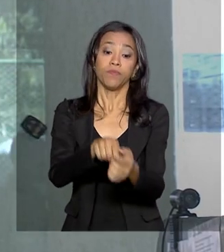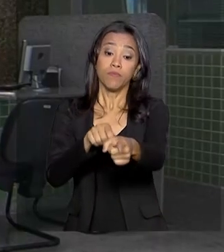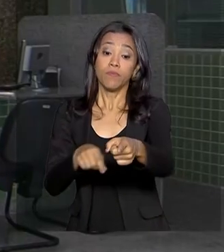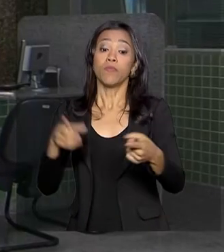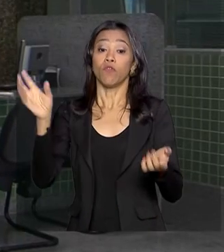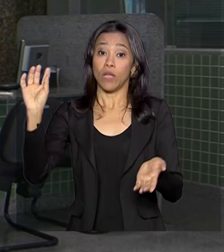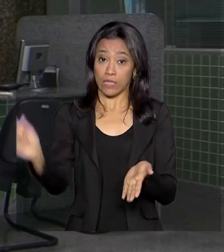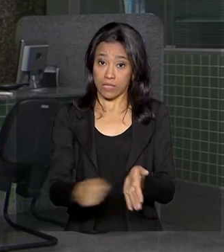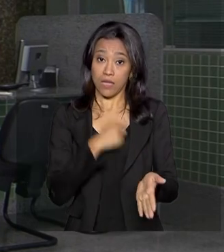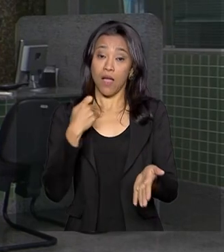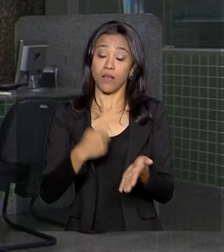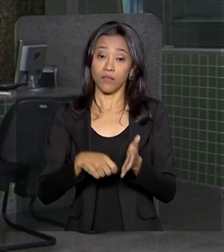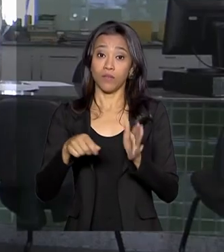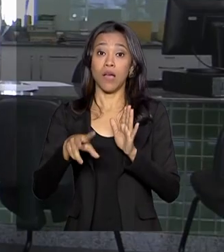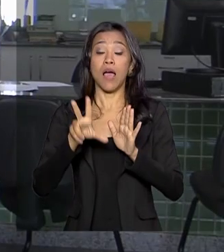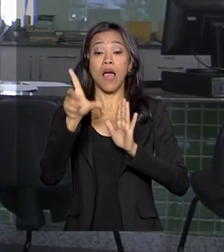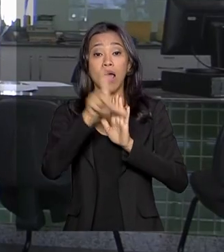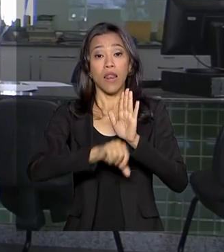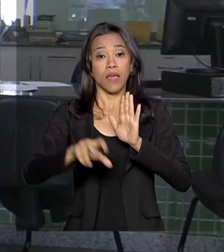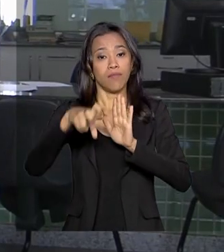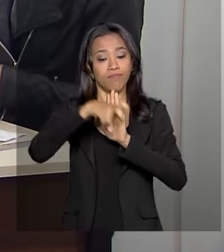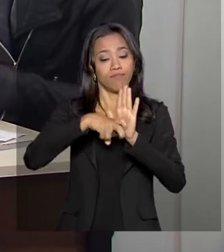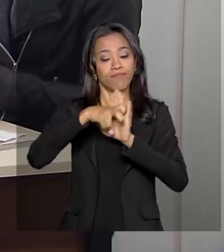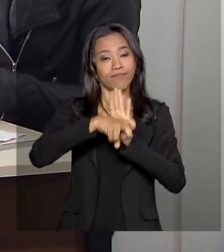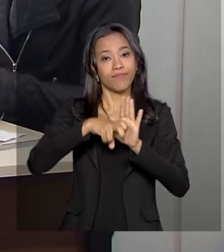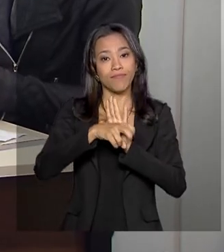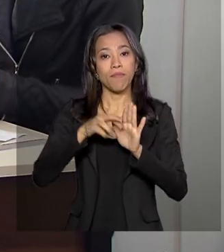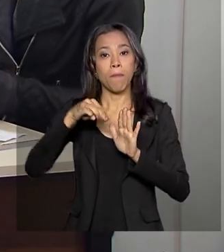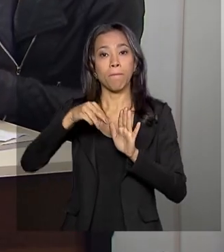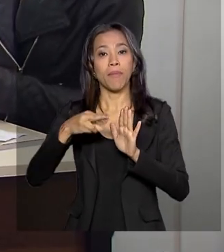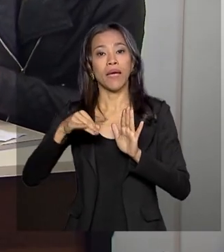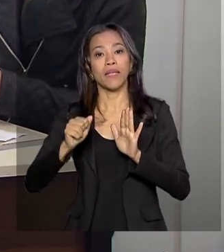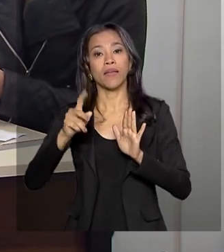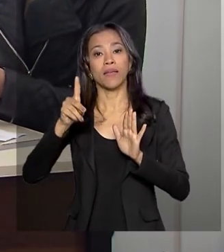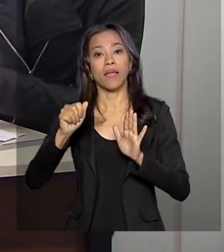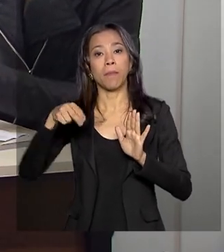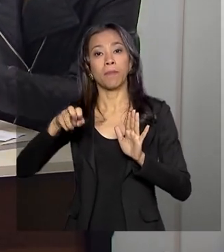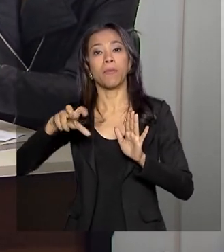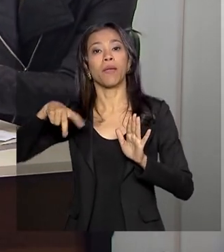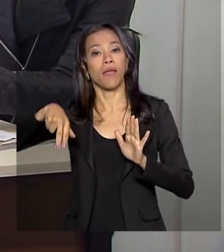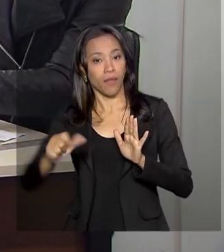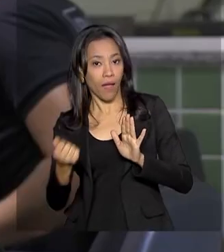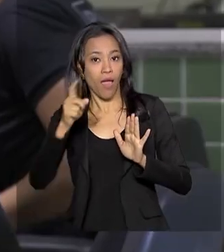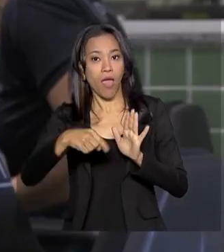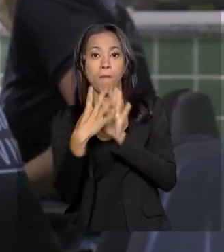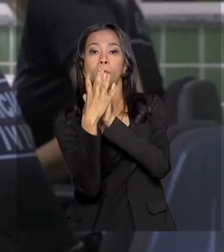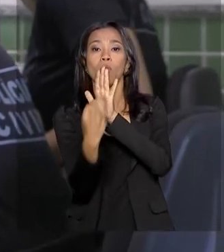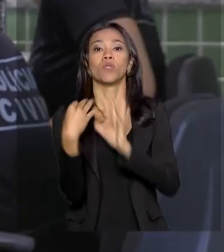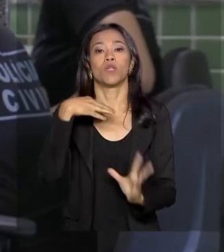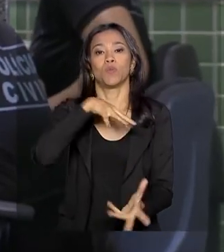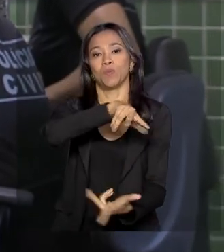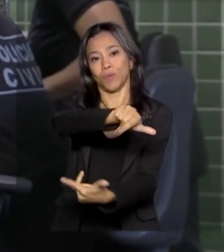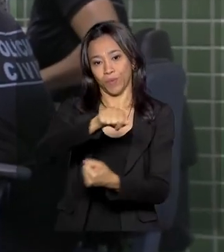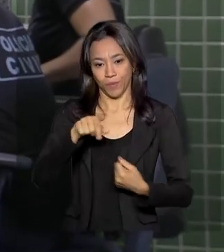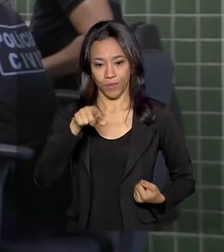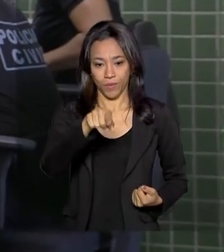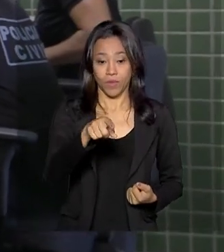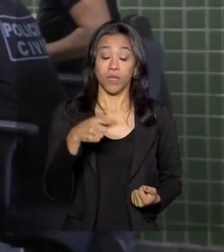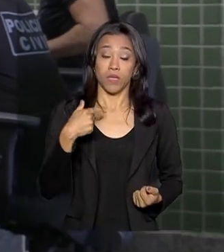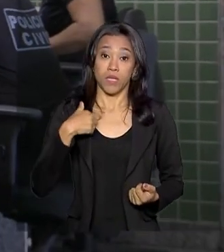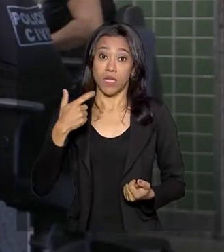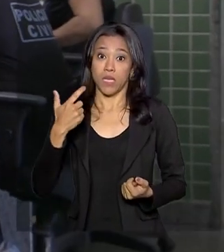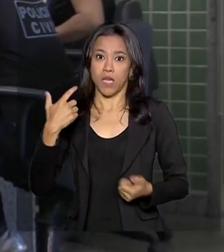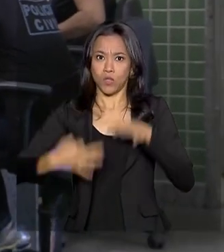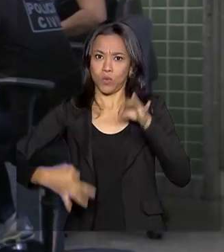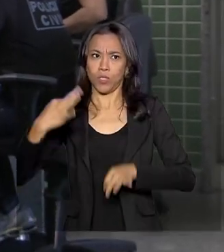no dia em que a Lei Maria da Penha comemora 13 anos. A legislação, considerada modelo no mundo, mudou a maneira pela qual a justiça se